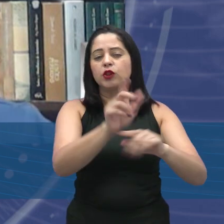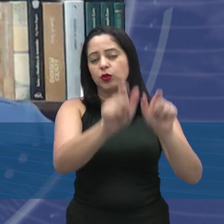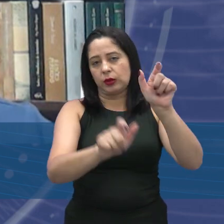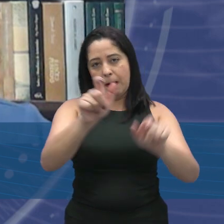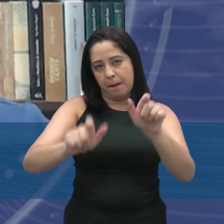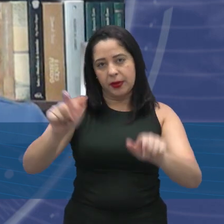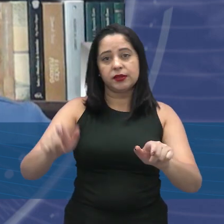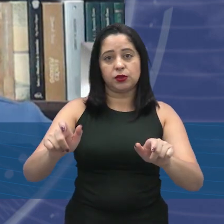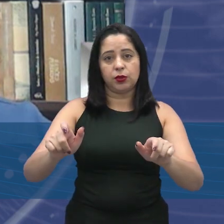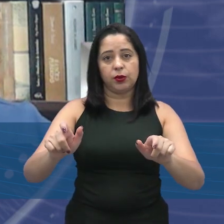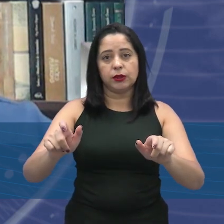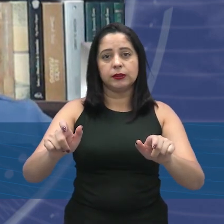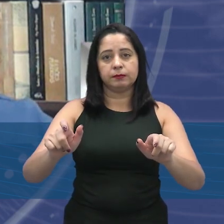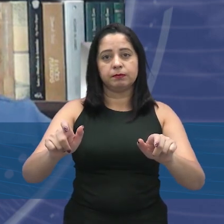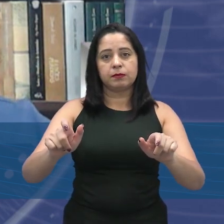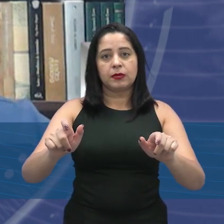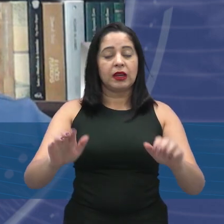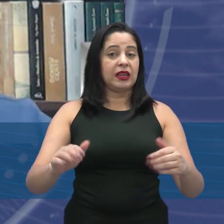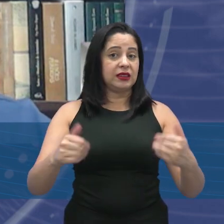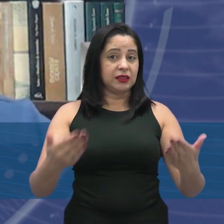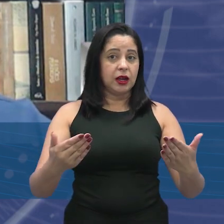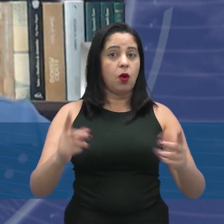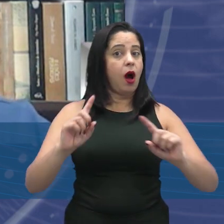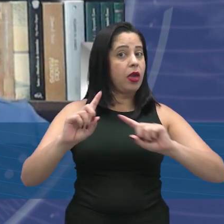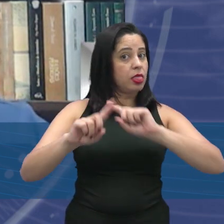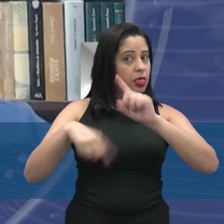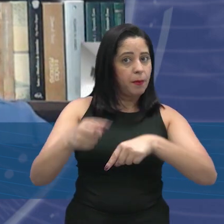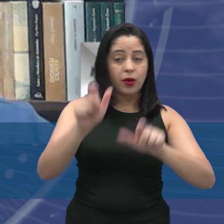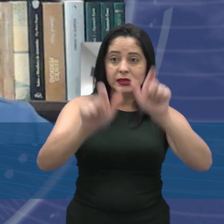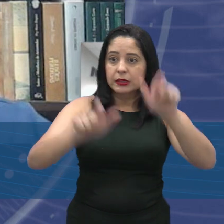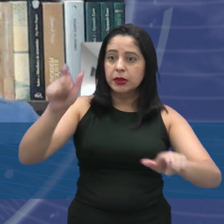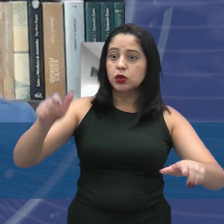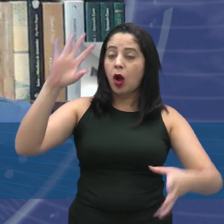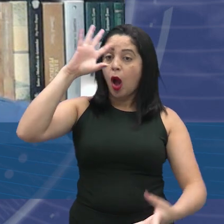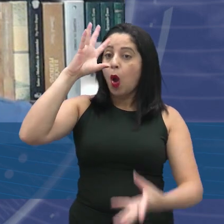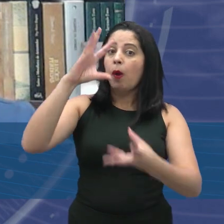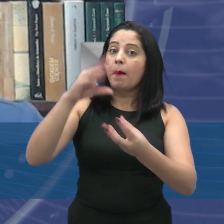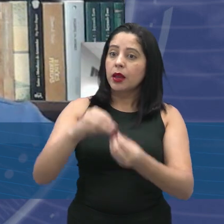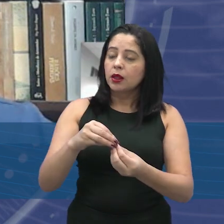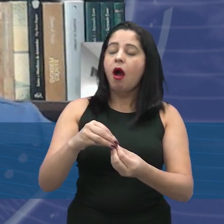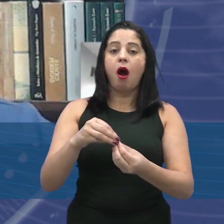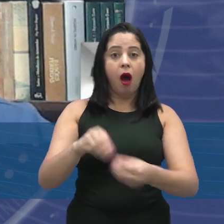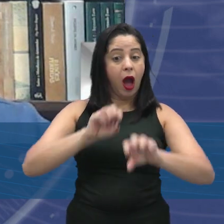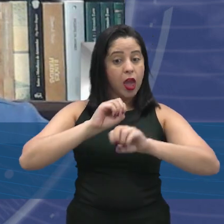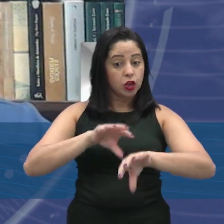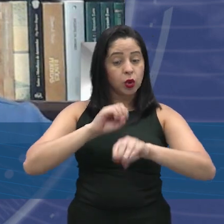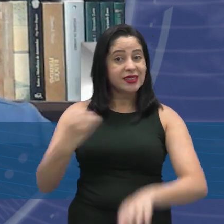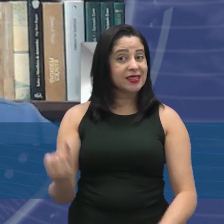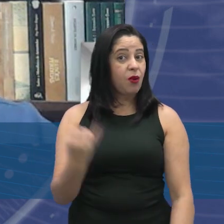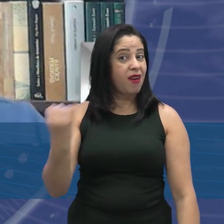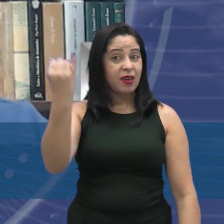pessoas. Talvez elas conseguissem, por práticas cotidianas, entender que a educação é fundamental